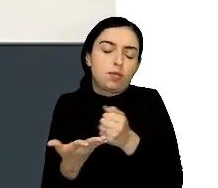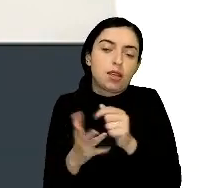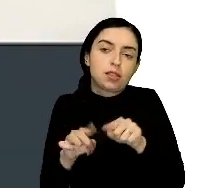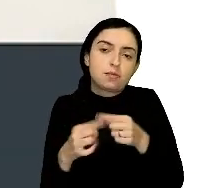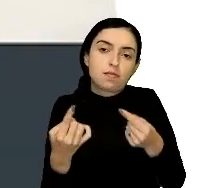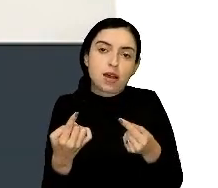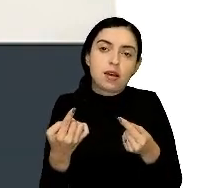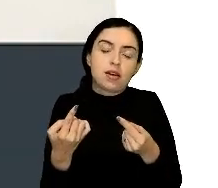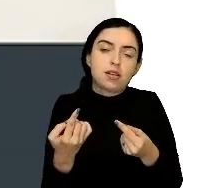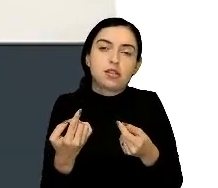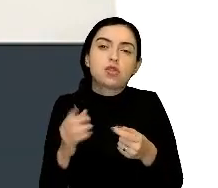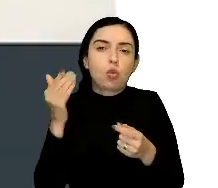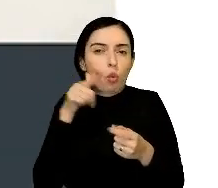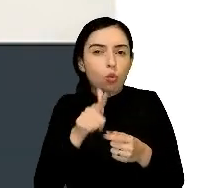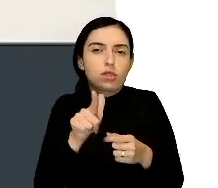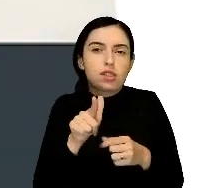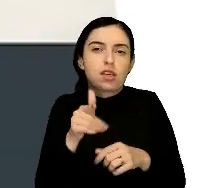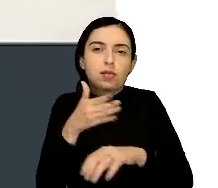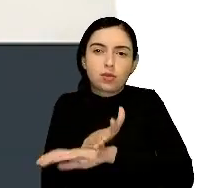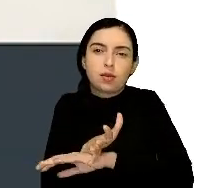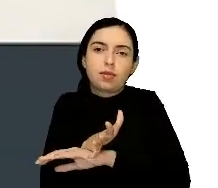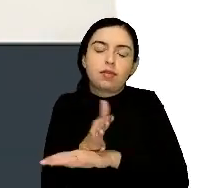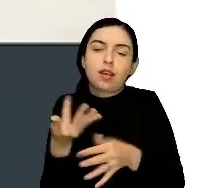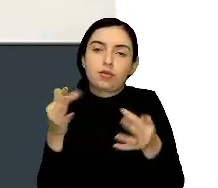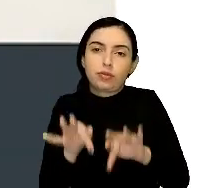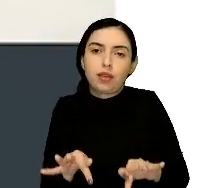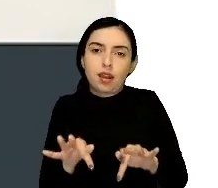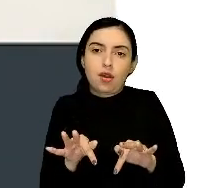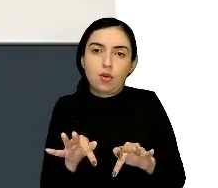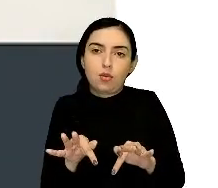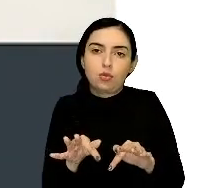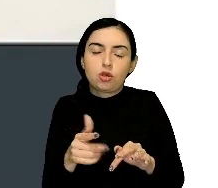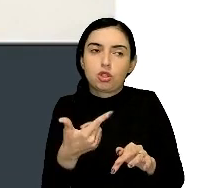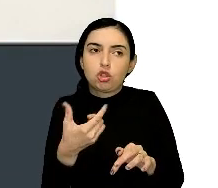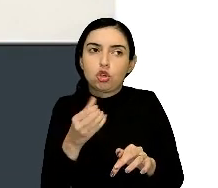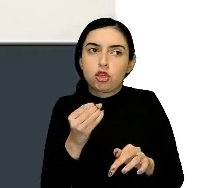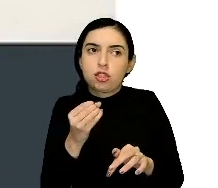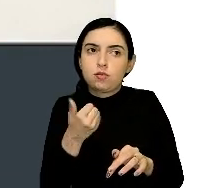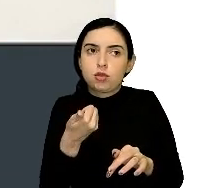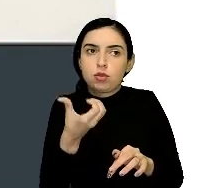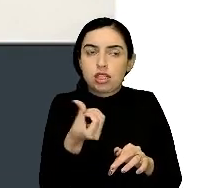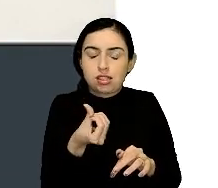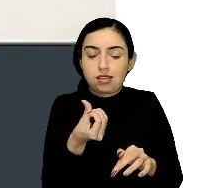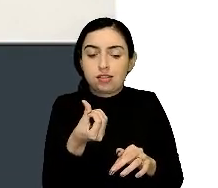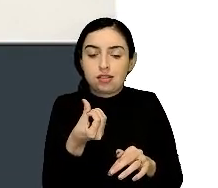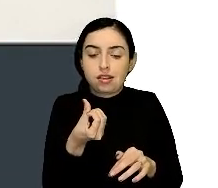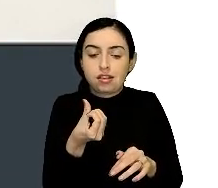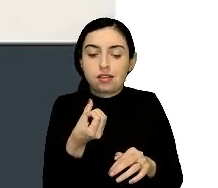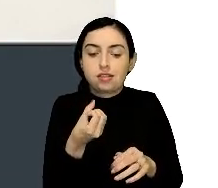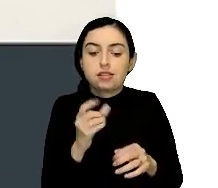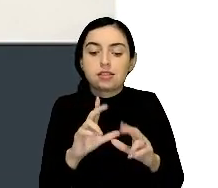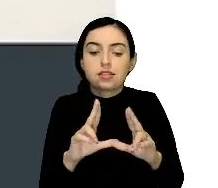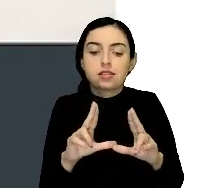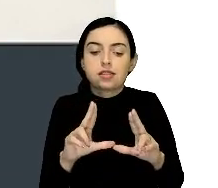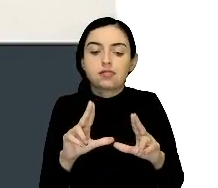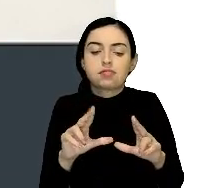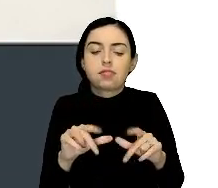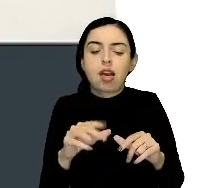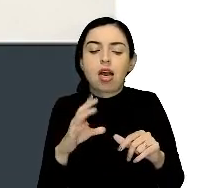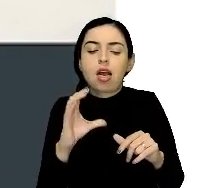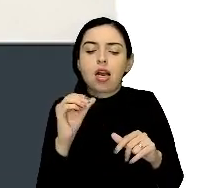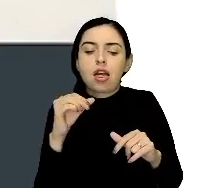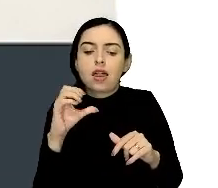assim nós conseguimos aprovar no final de 2016 na Câmara dos Deputados e depois no início